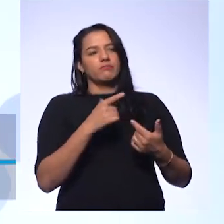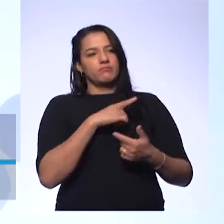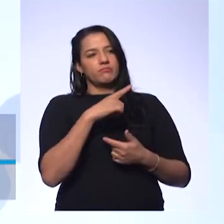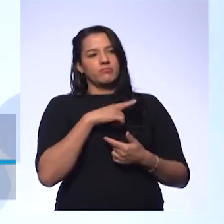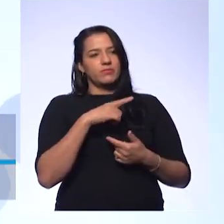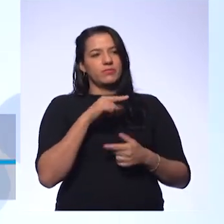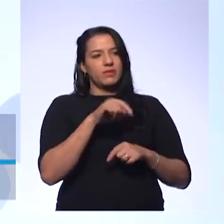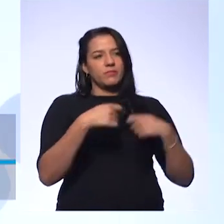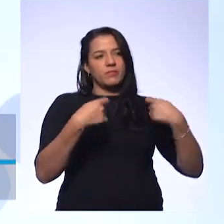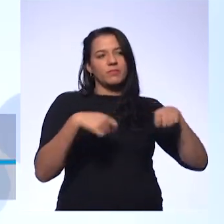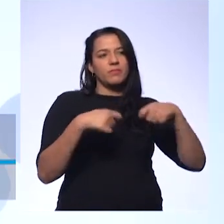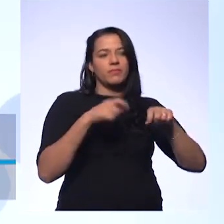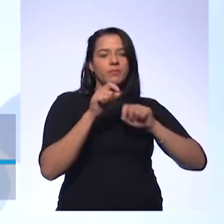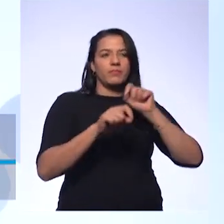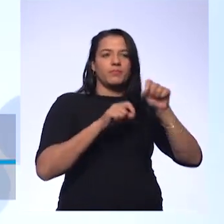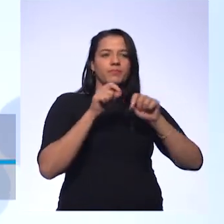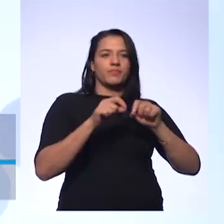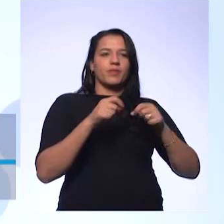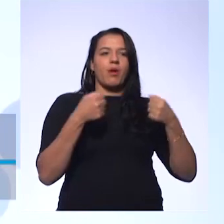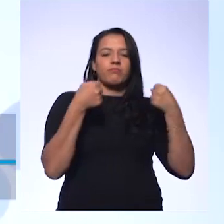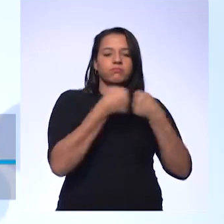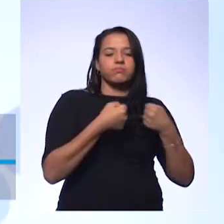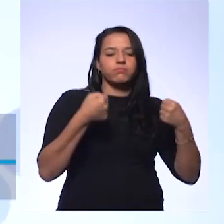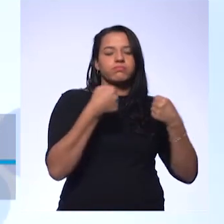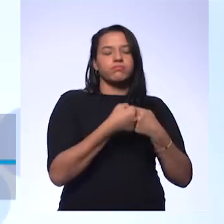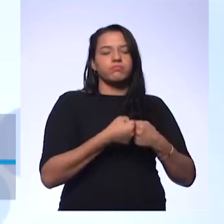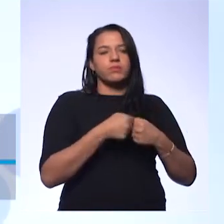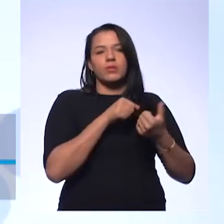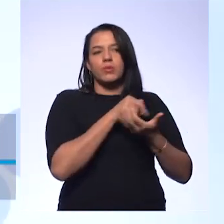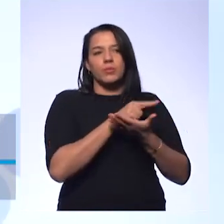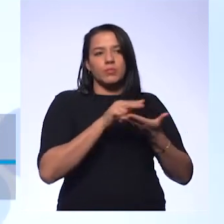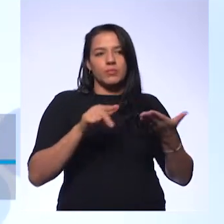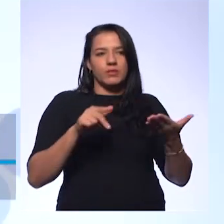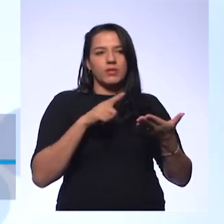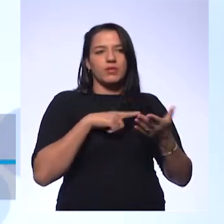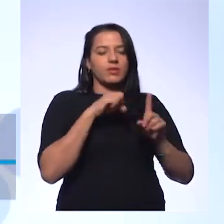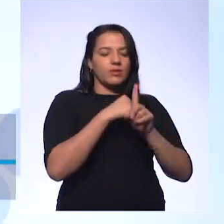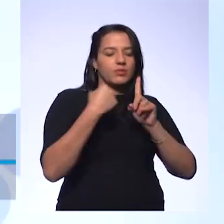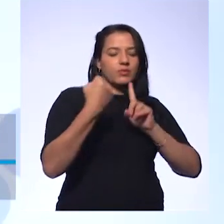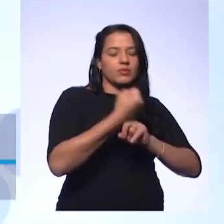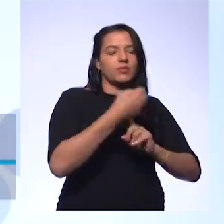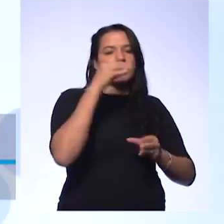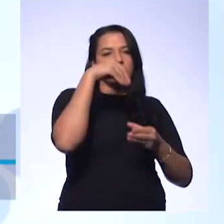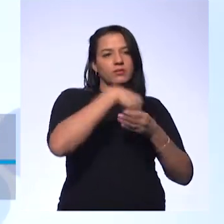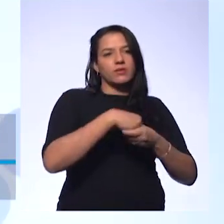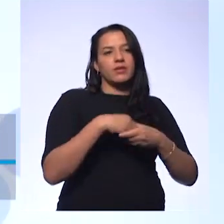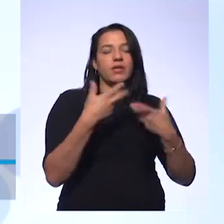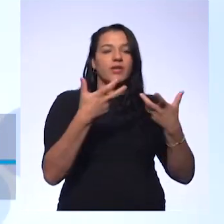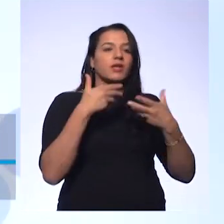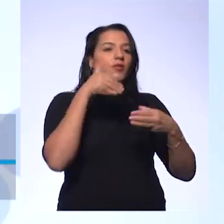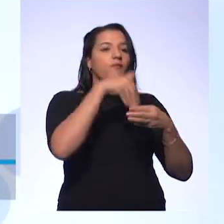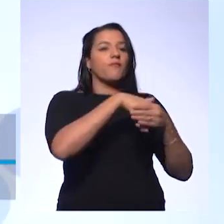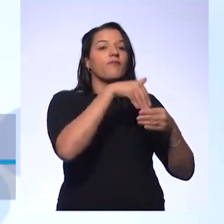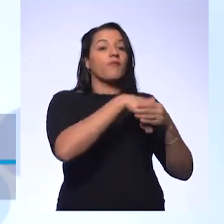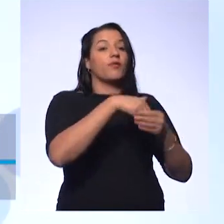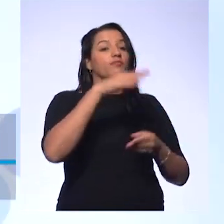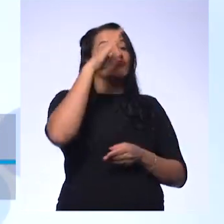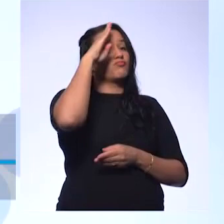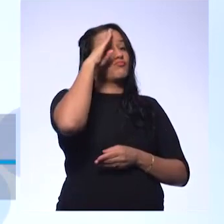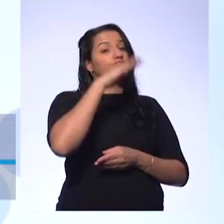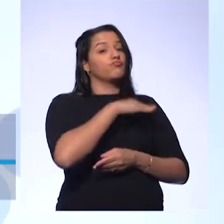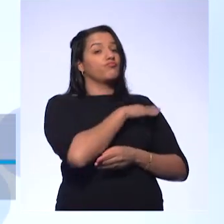não queria reconhecer o direito de luta de determinados setores da sociedade, ele só queria conquistar o voto dos militares de